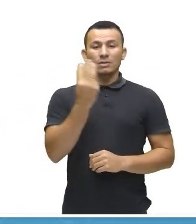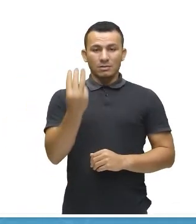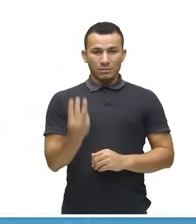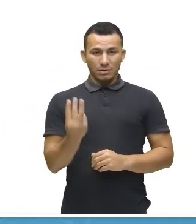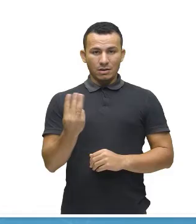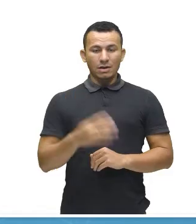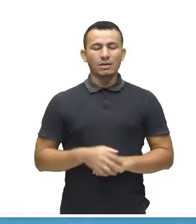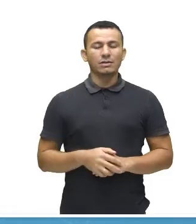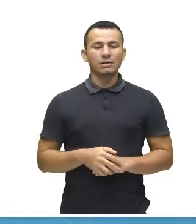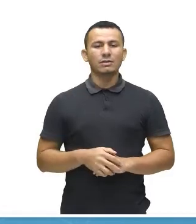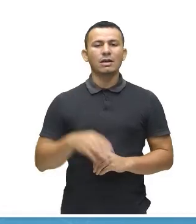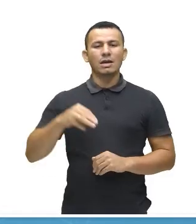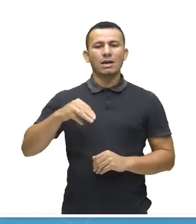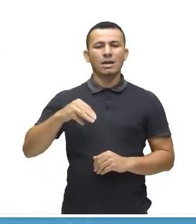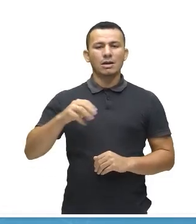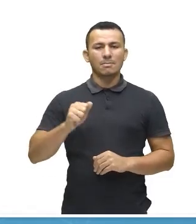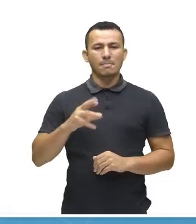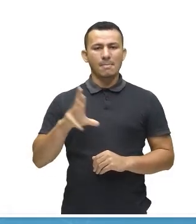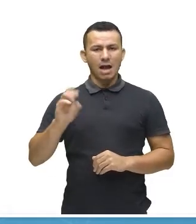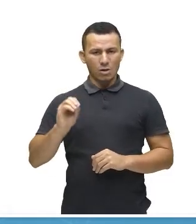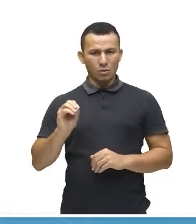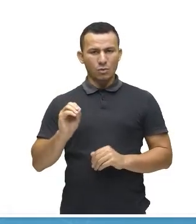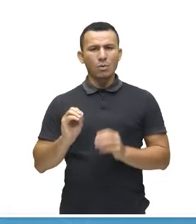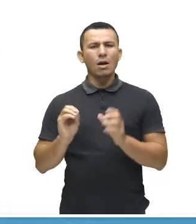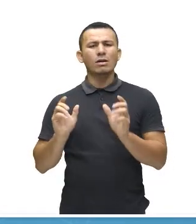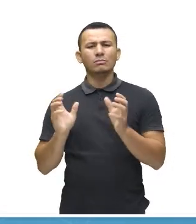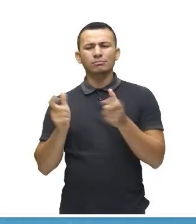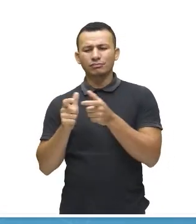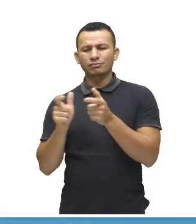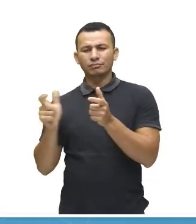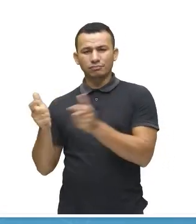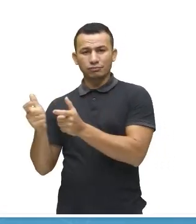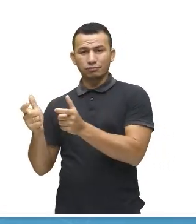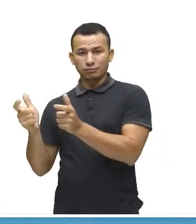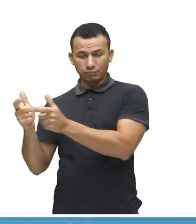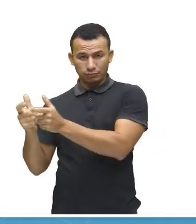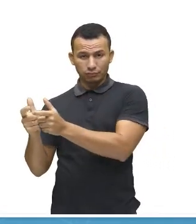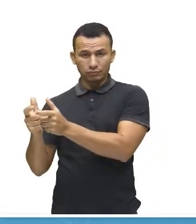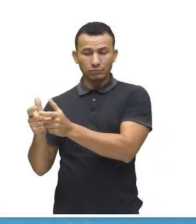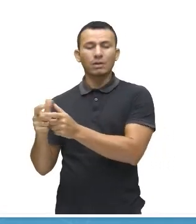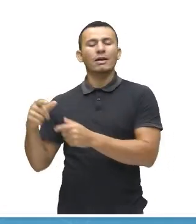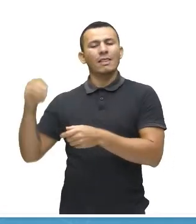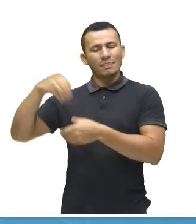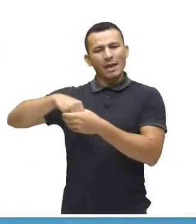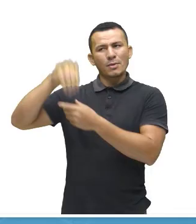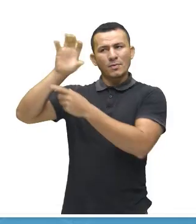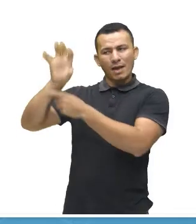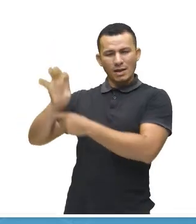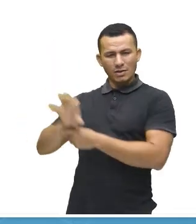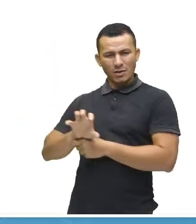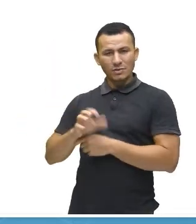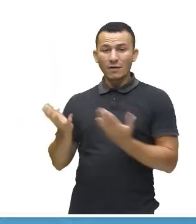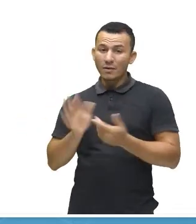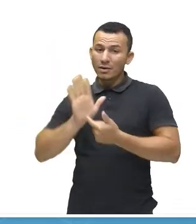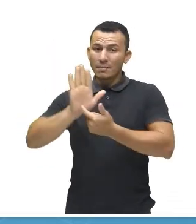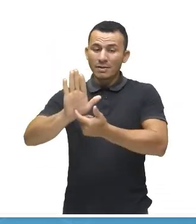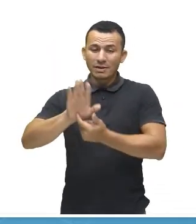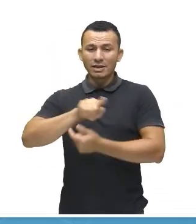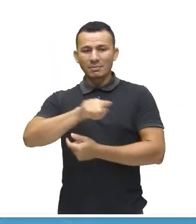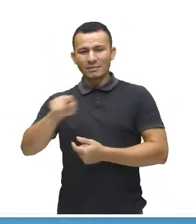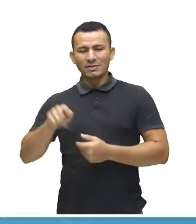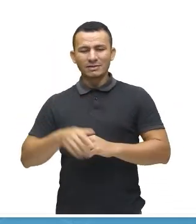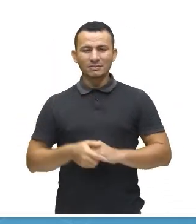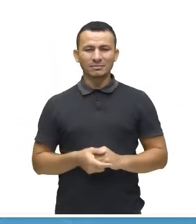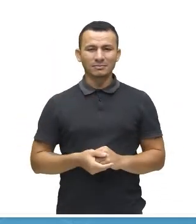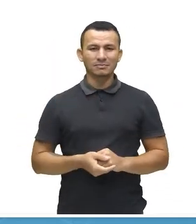quais são as macro-regiões do Brasil conforme a regionalização geoeconômica que eu acabei de apresentar aqui no final da